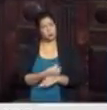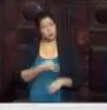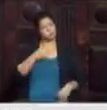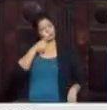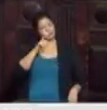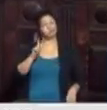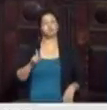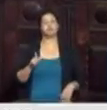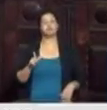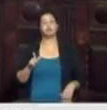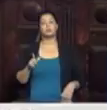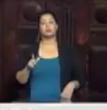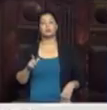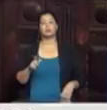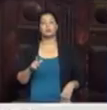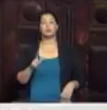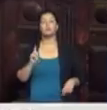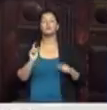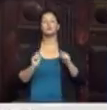conseguiu